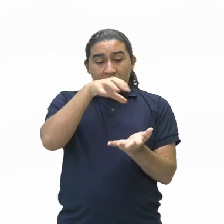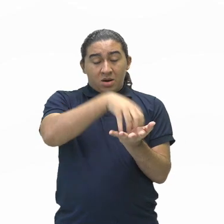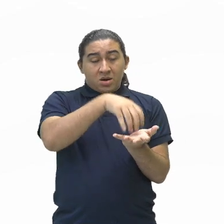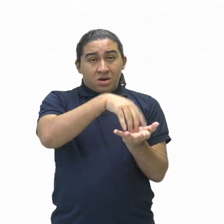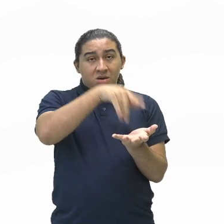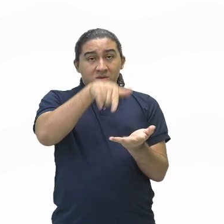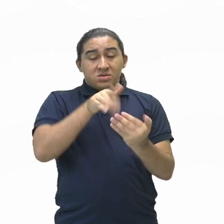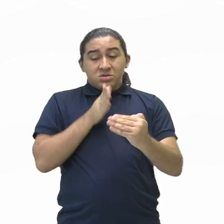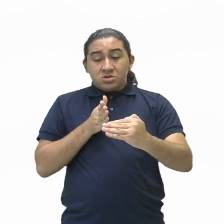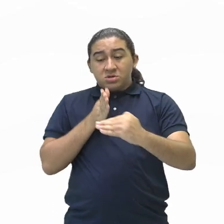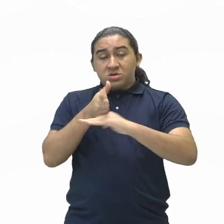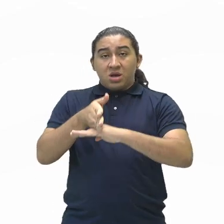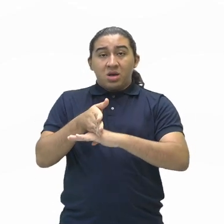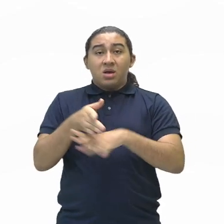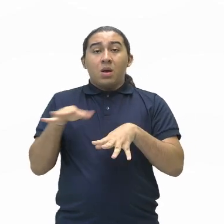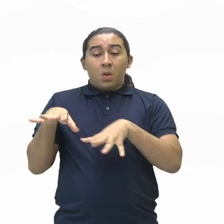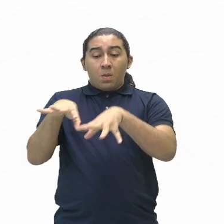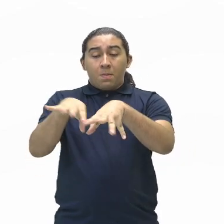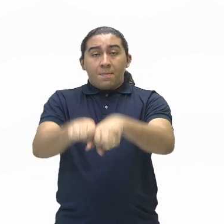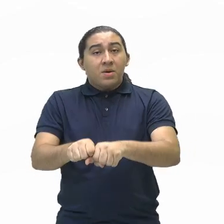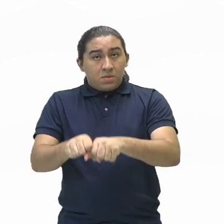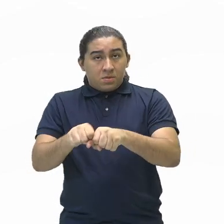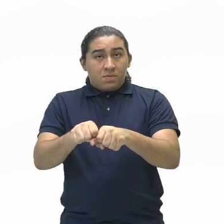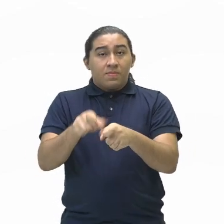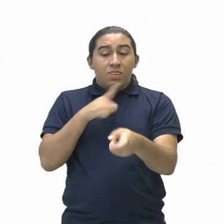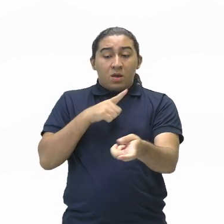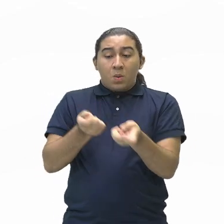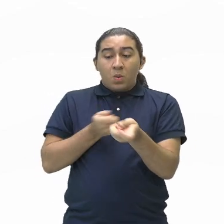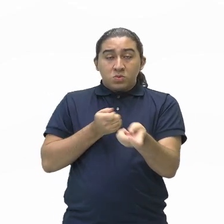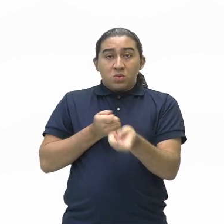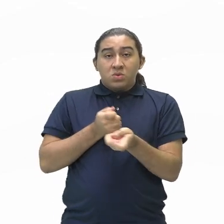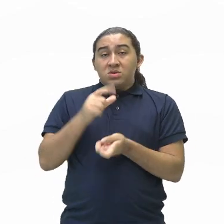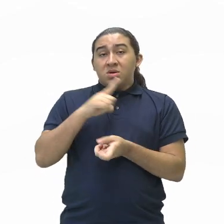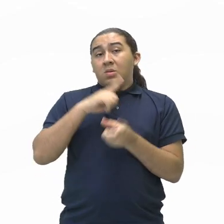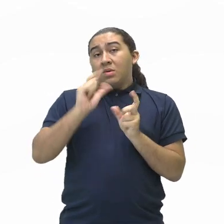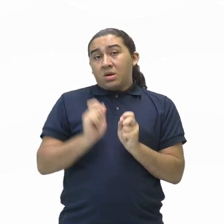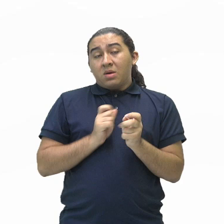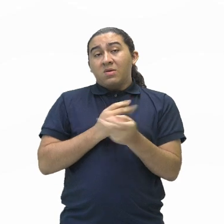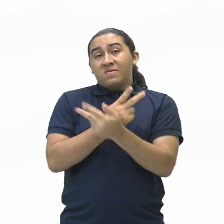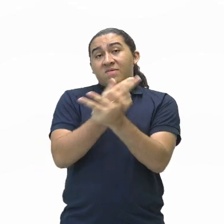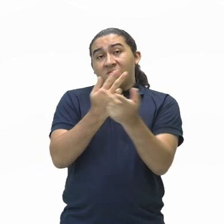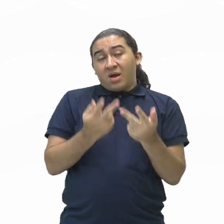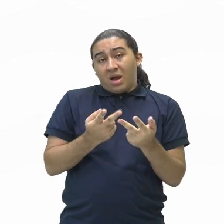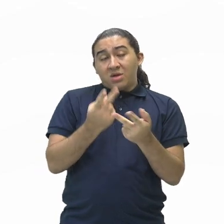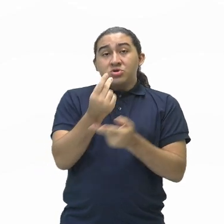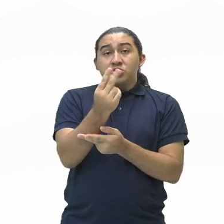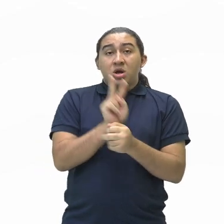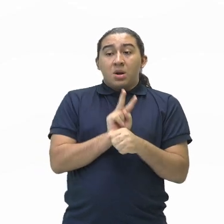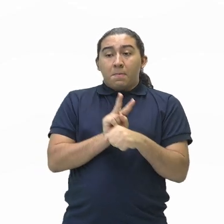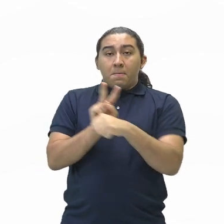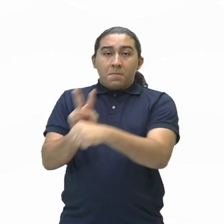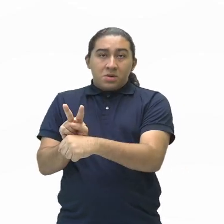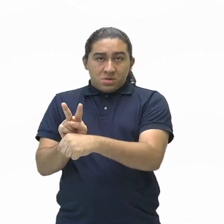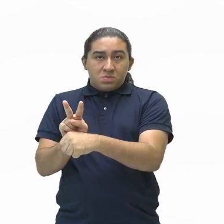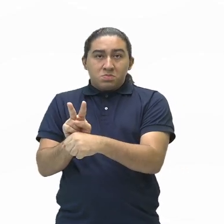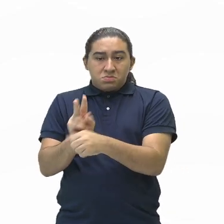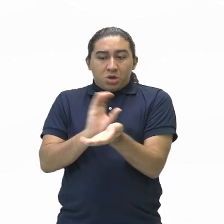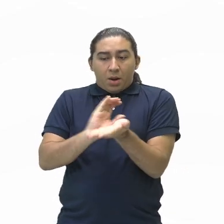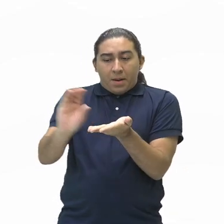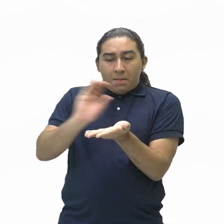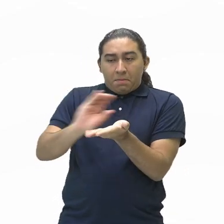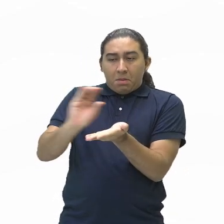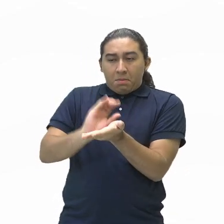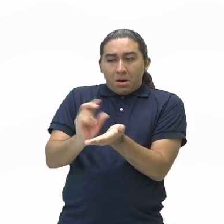chega, invade, toma posse, eles concederam vários empréstimos altíssimos, e com